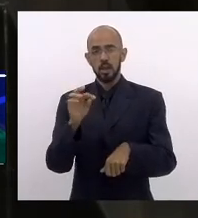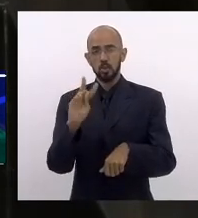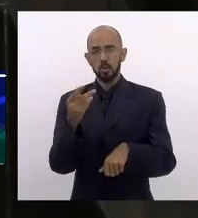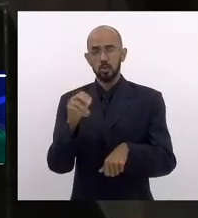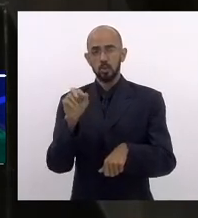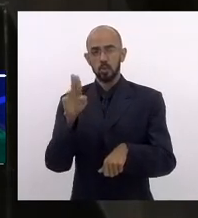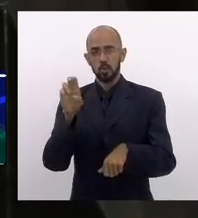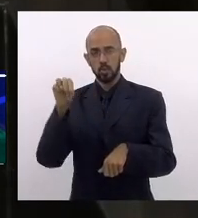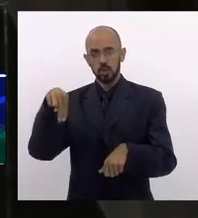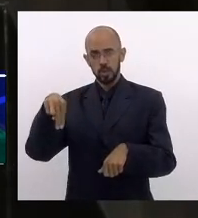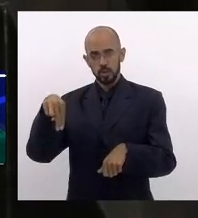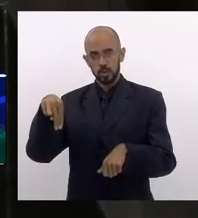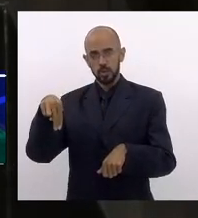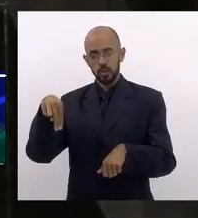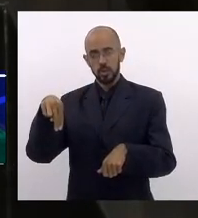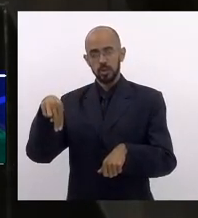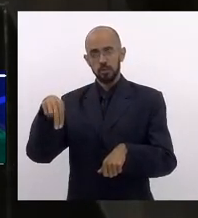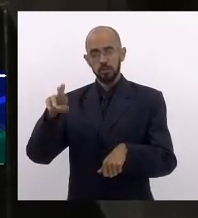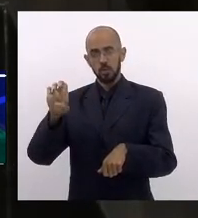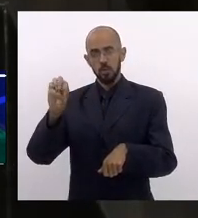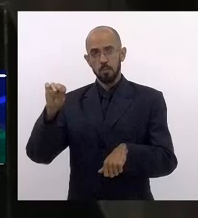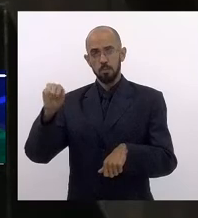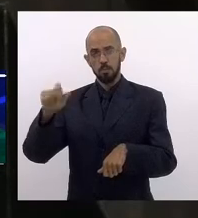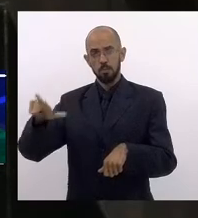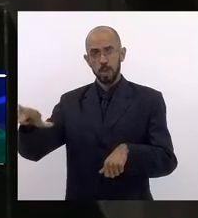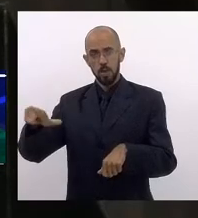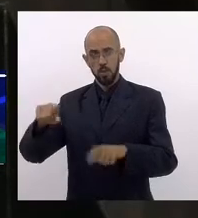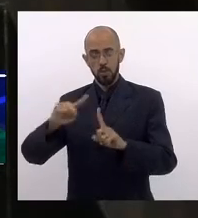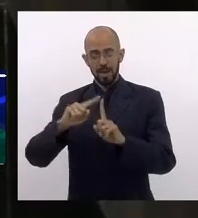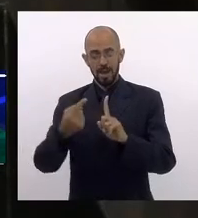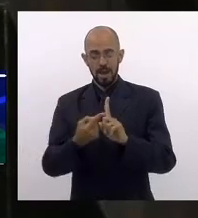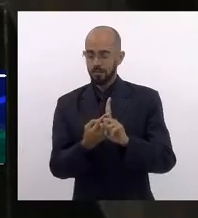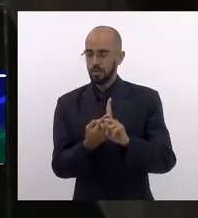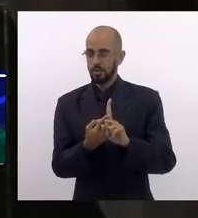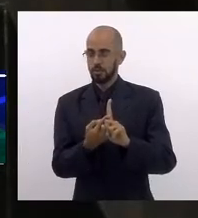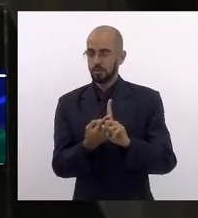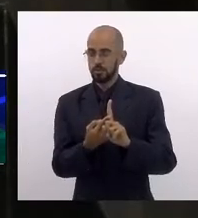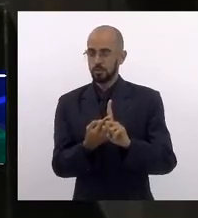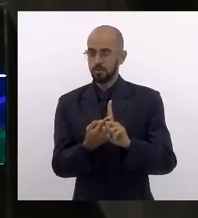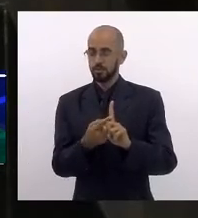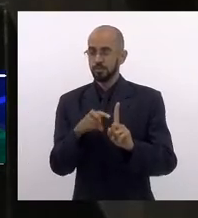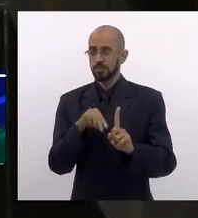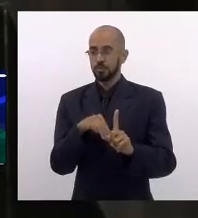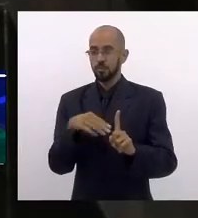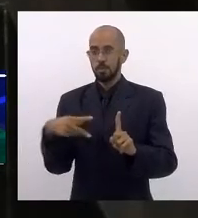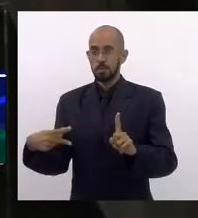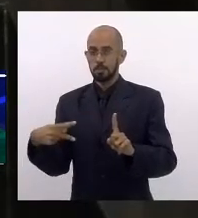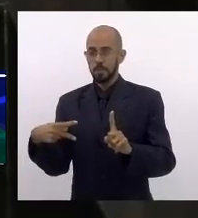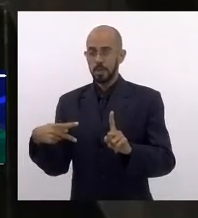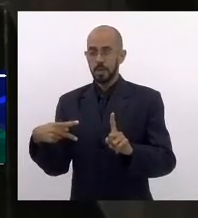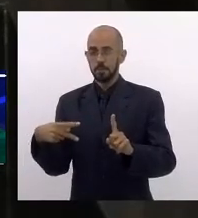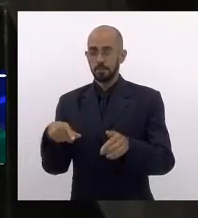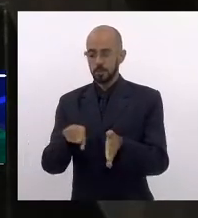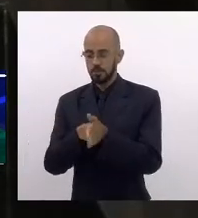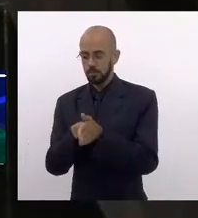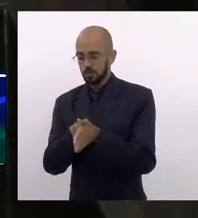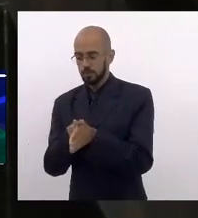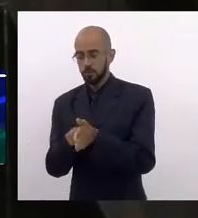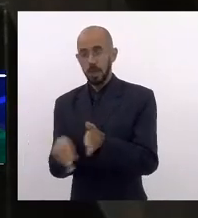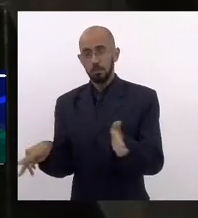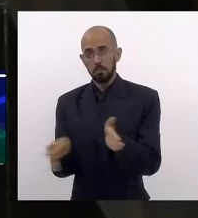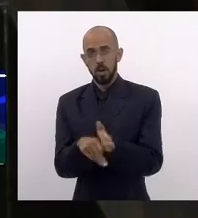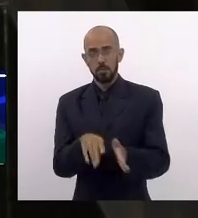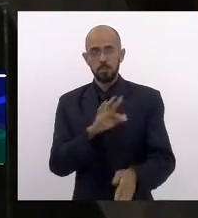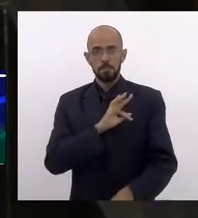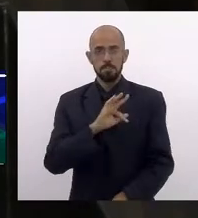né? O Ministério Público está convencido, e aliás, não, nesse caso nem o Ministério Público, as investigações da Polícia Civil chegaram